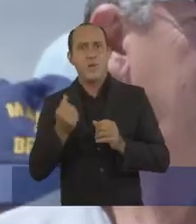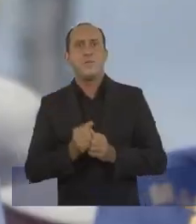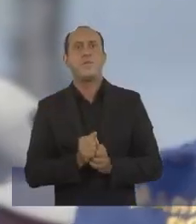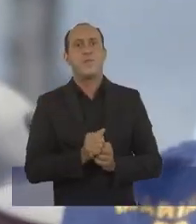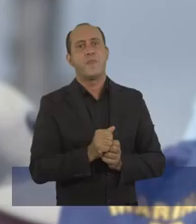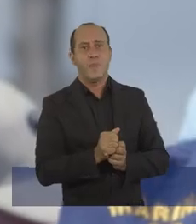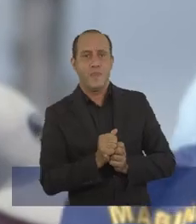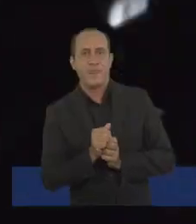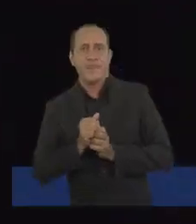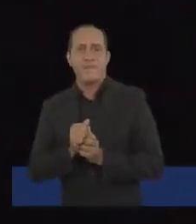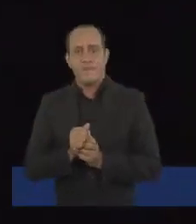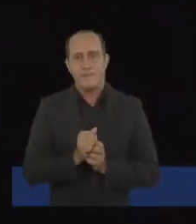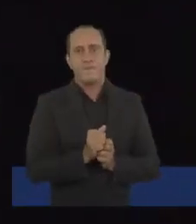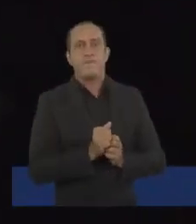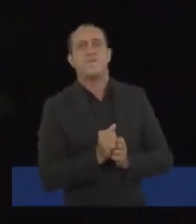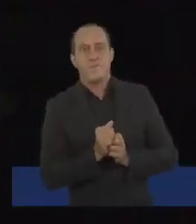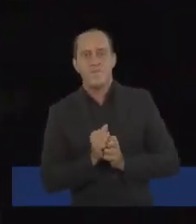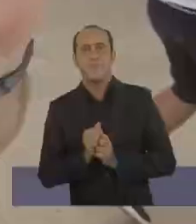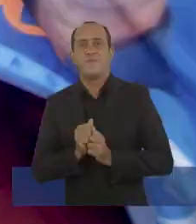o cara.